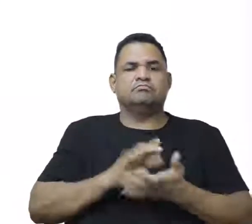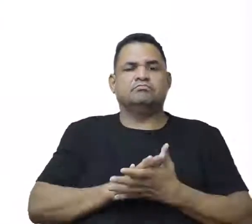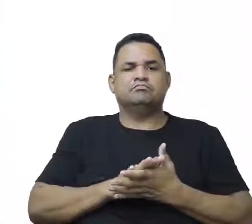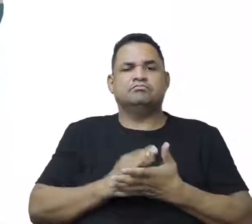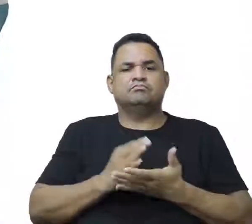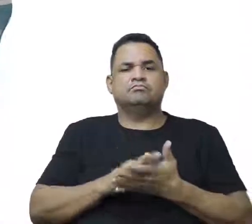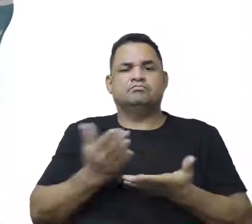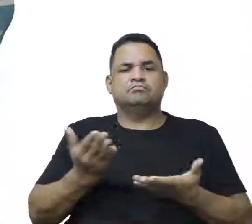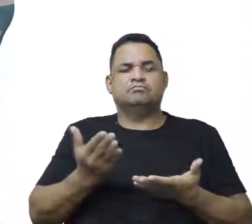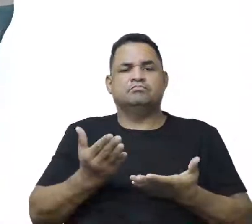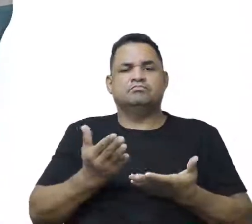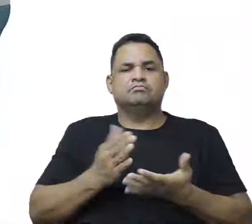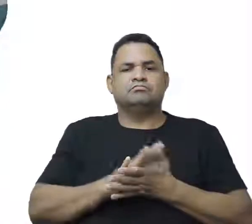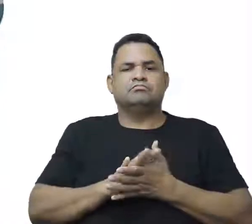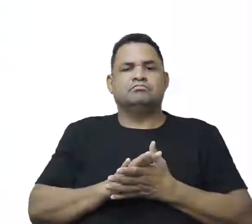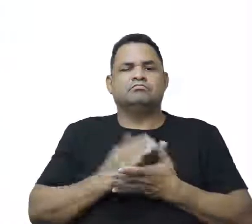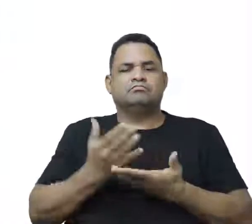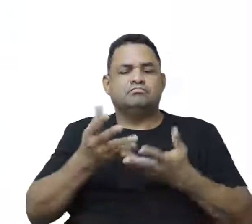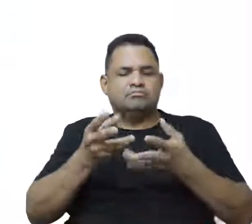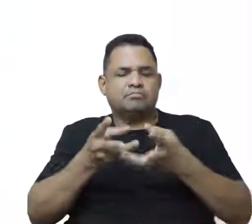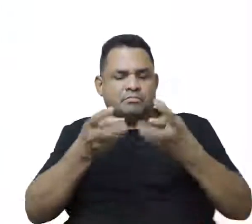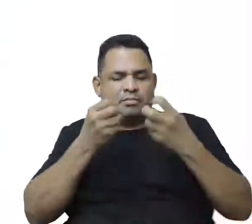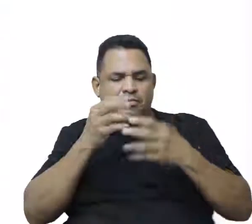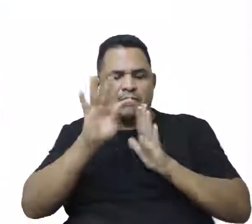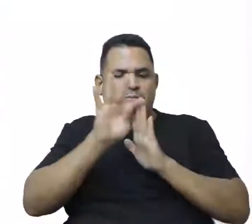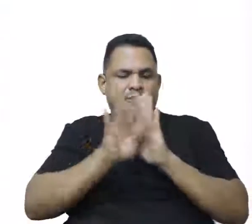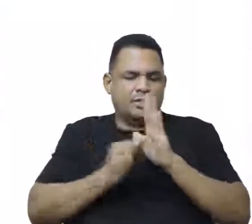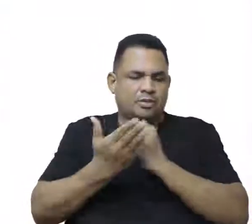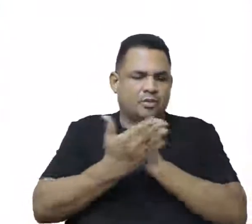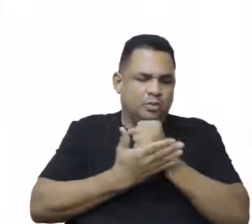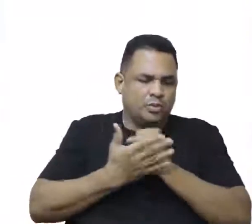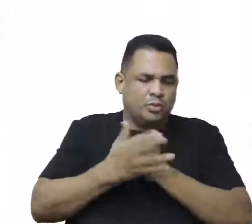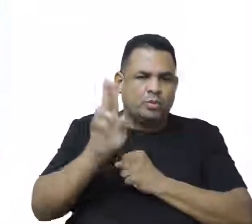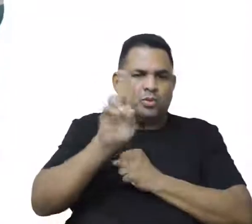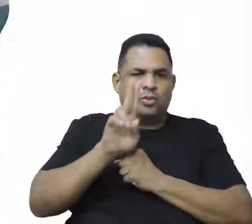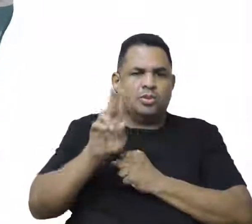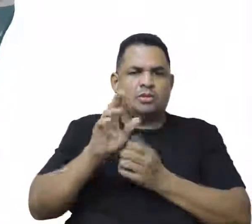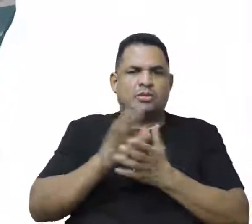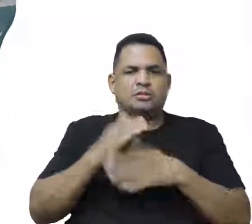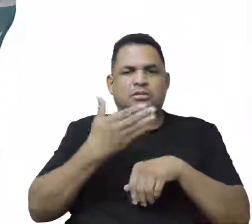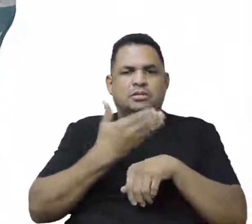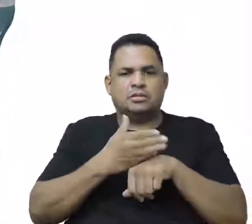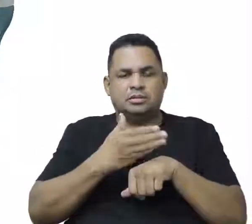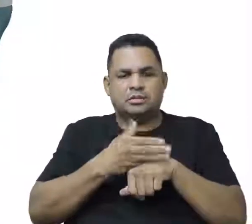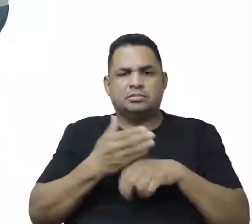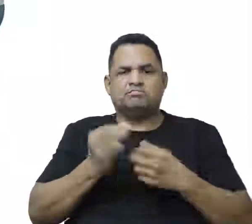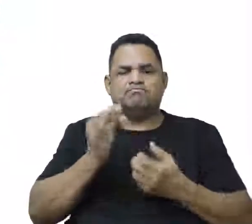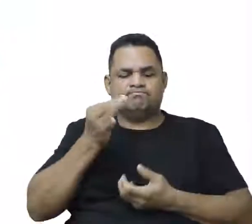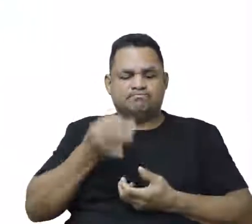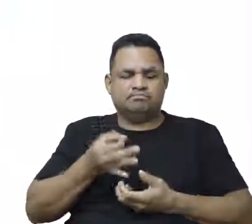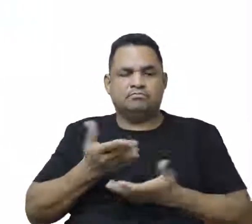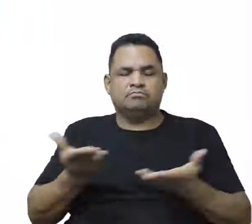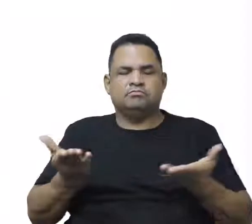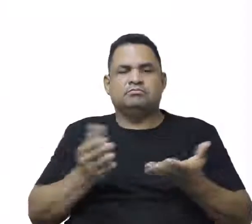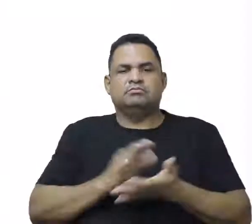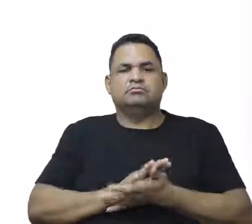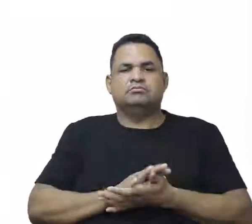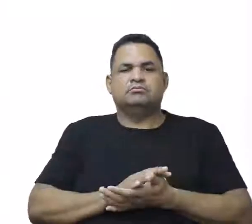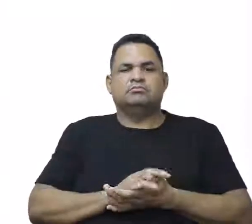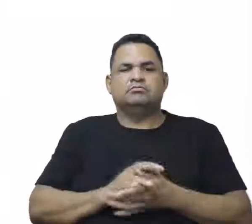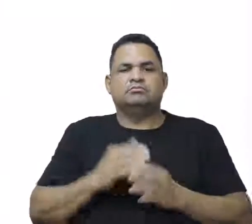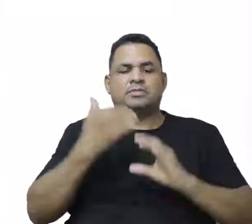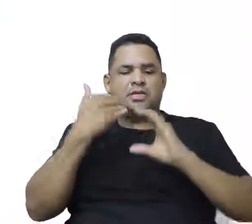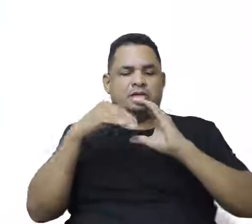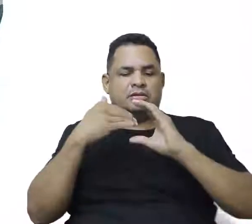essa expertise, de identificar o texto base, de usar, para que você treine bastante. Além disso, a gente está